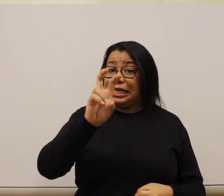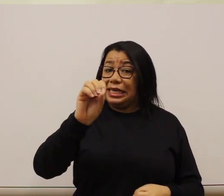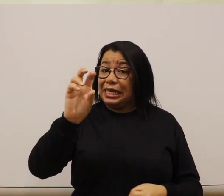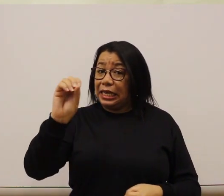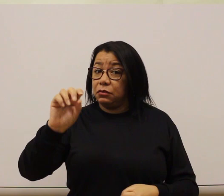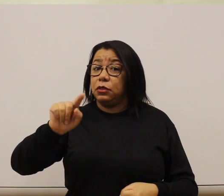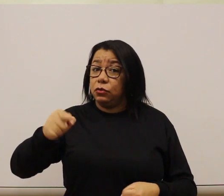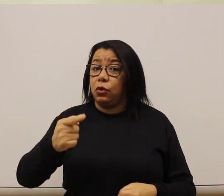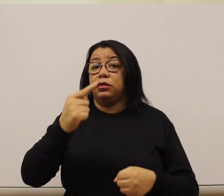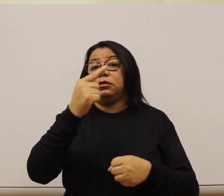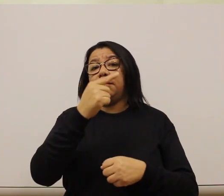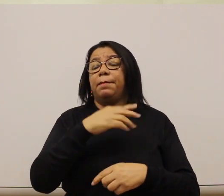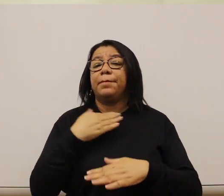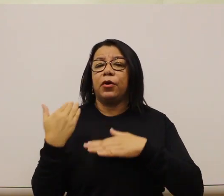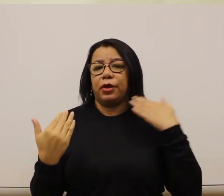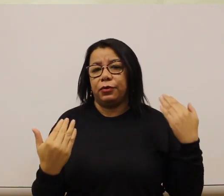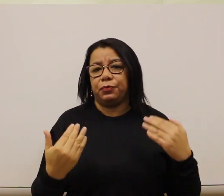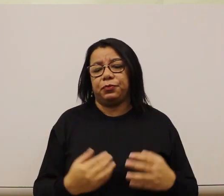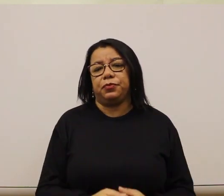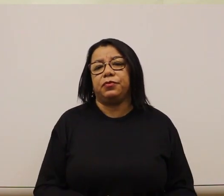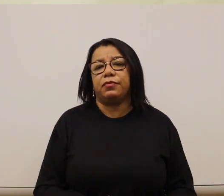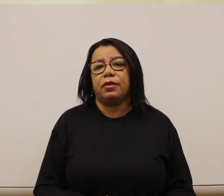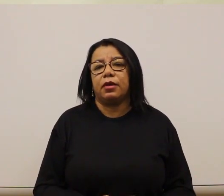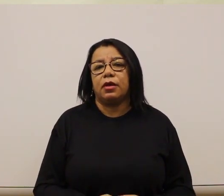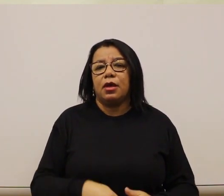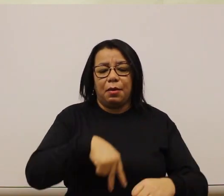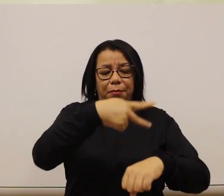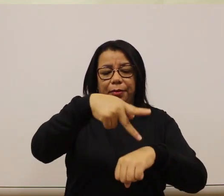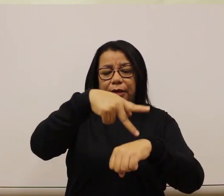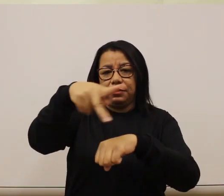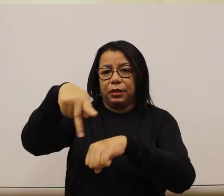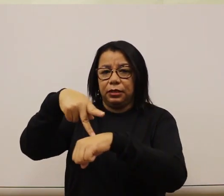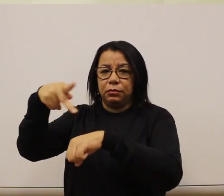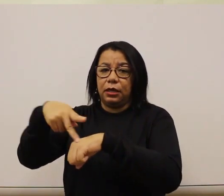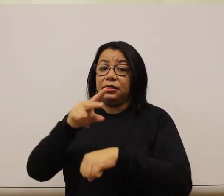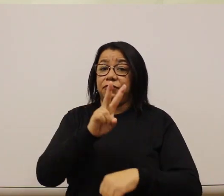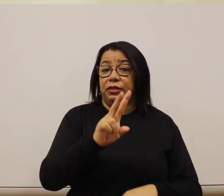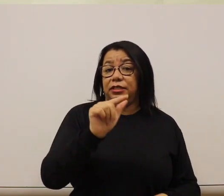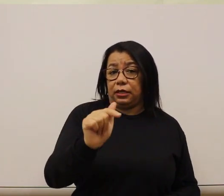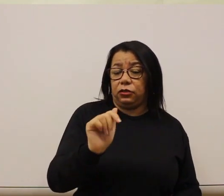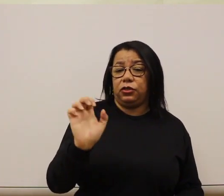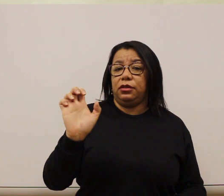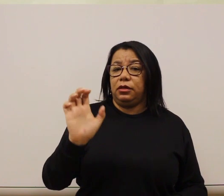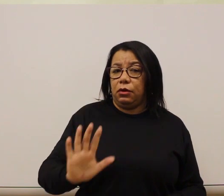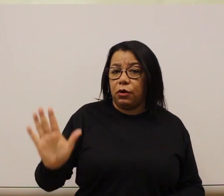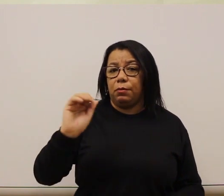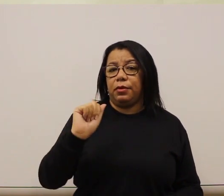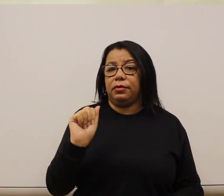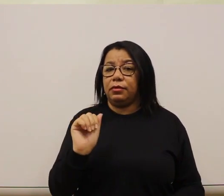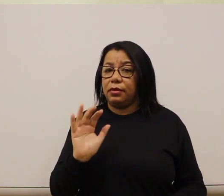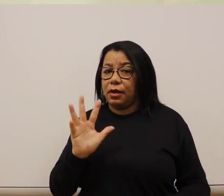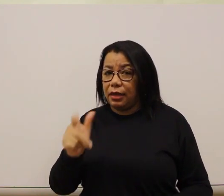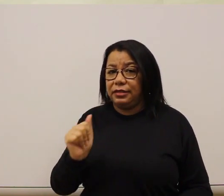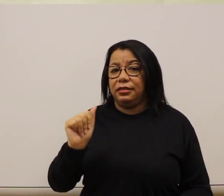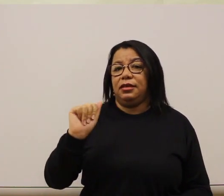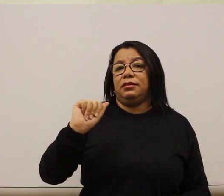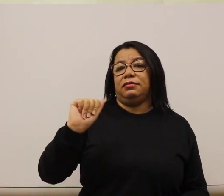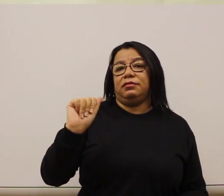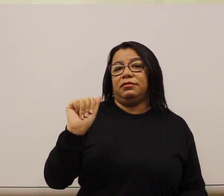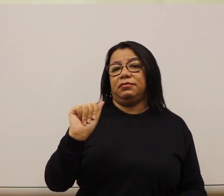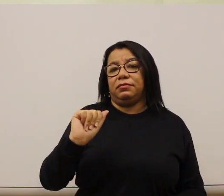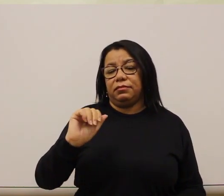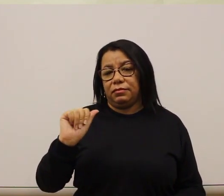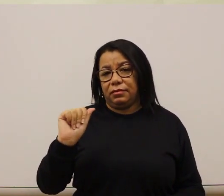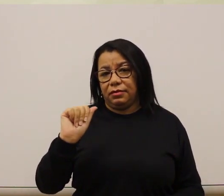2.500 pessoas contaminadas. Ela atingiu 27 países: a Europa, a Ásia,